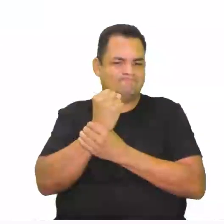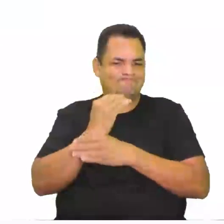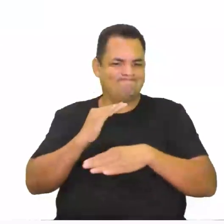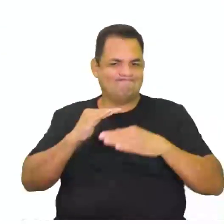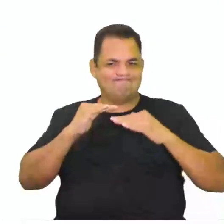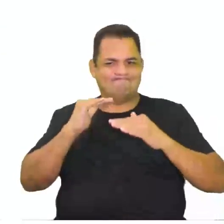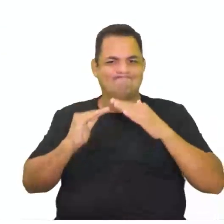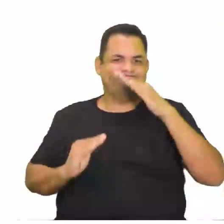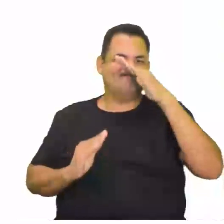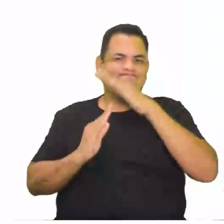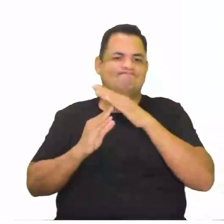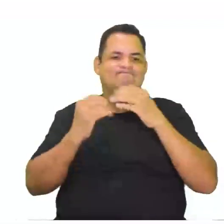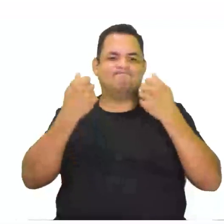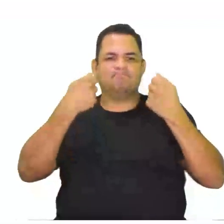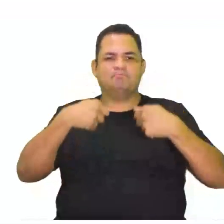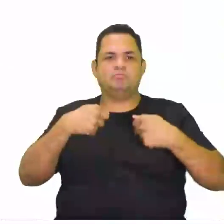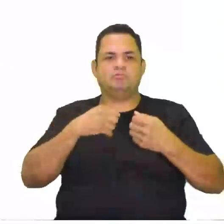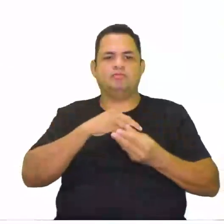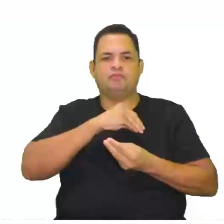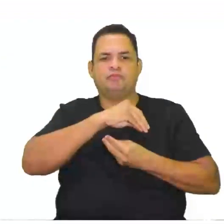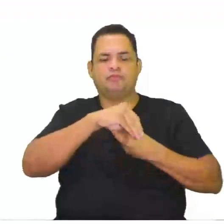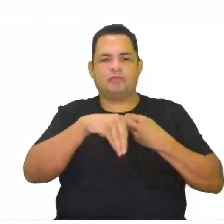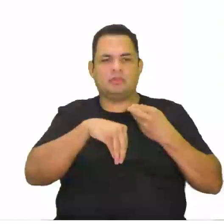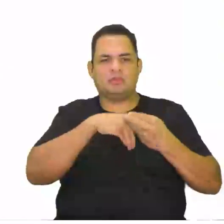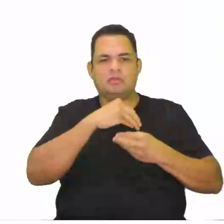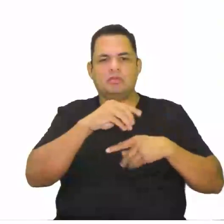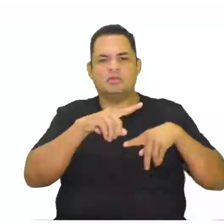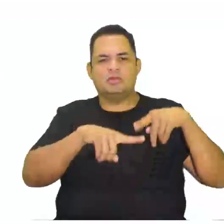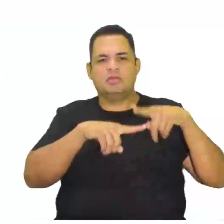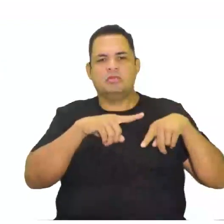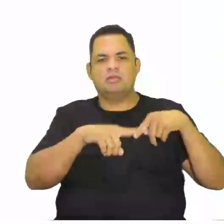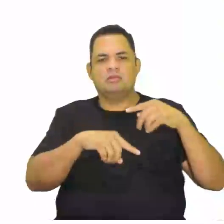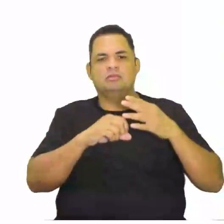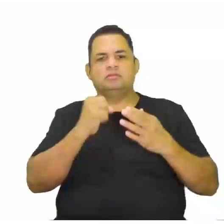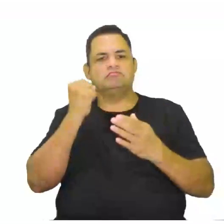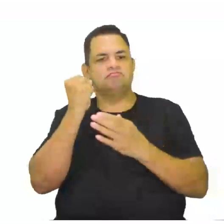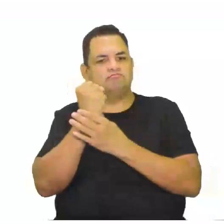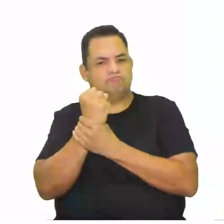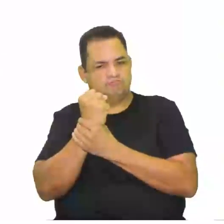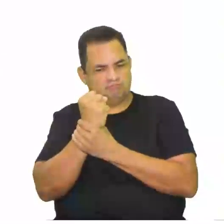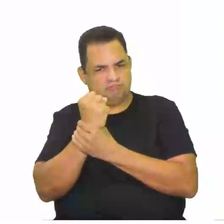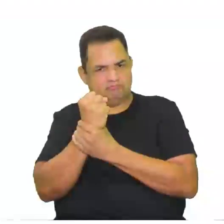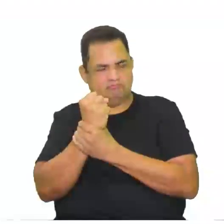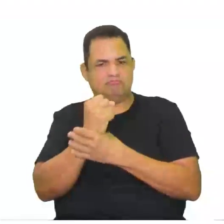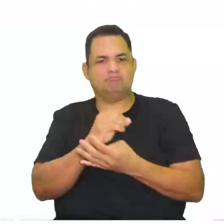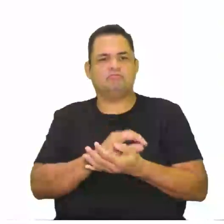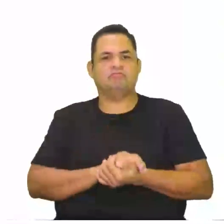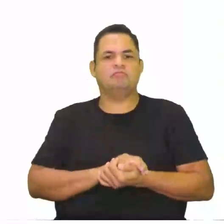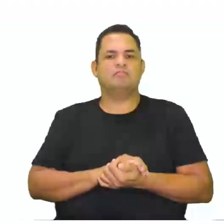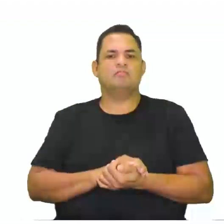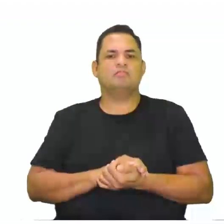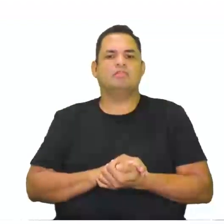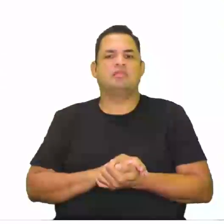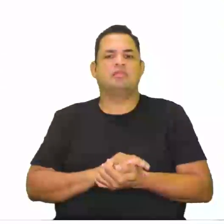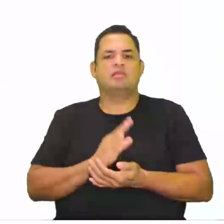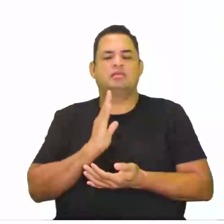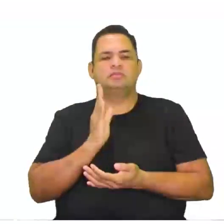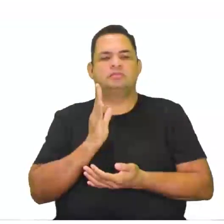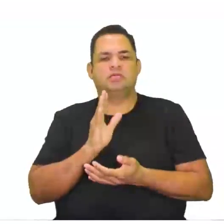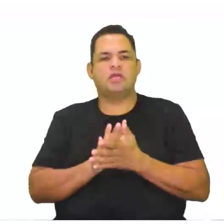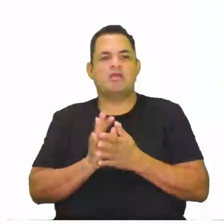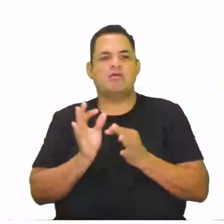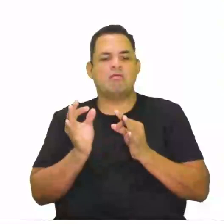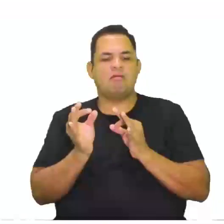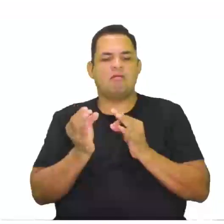possível. Solventes e auxiliares seguros. Nós sabemos, a gente já viu até mesmo como é